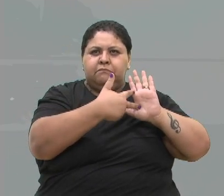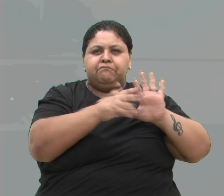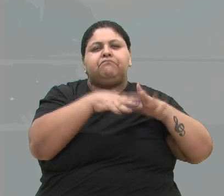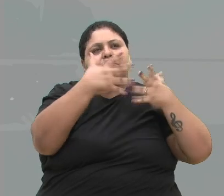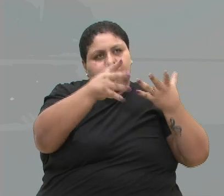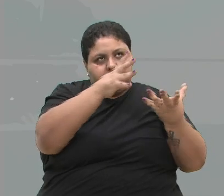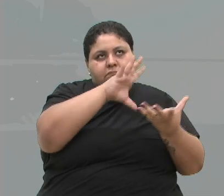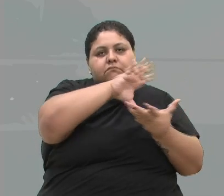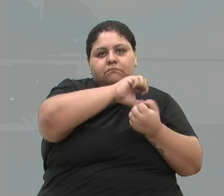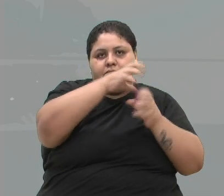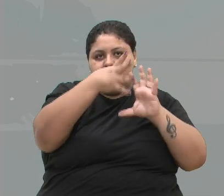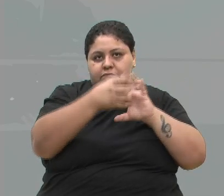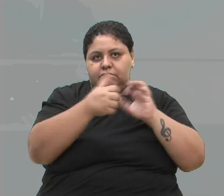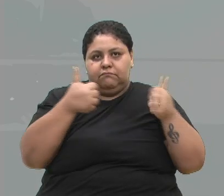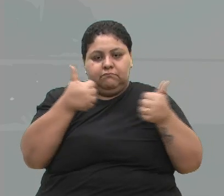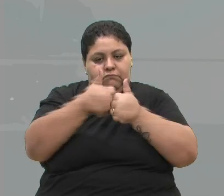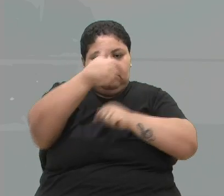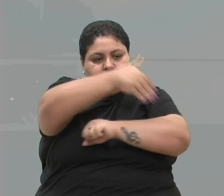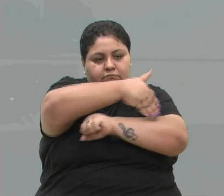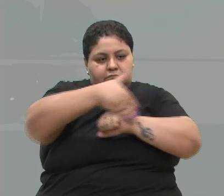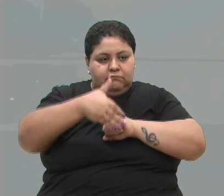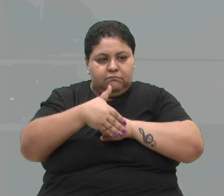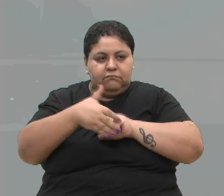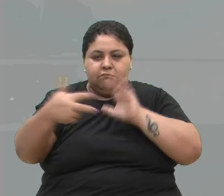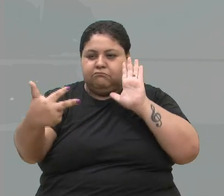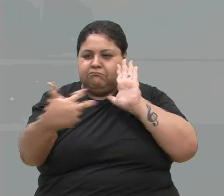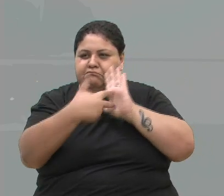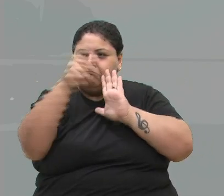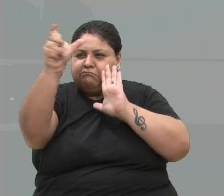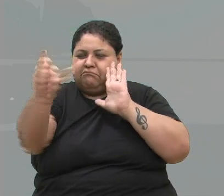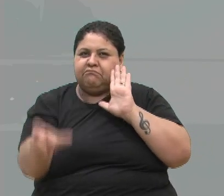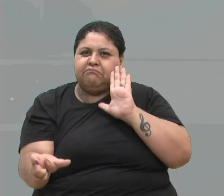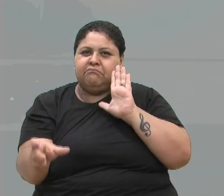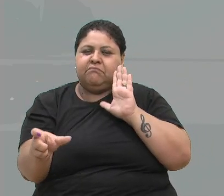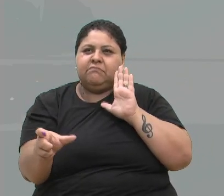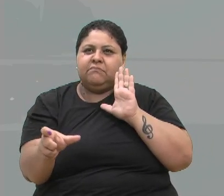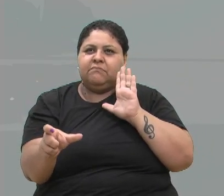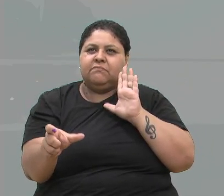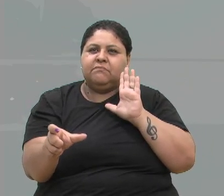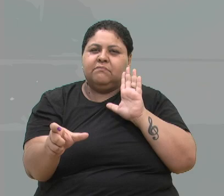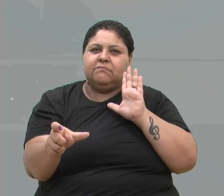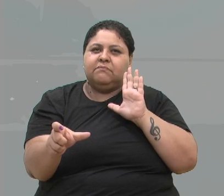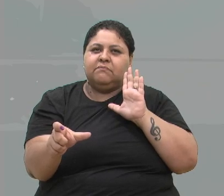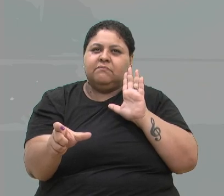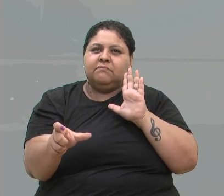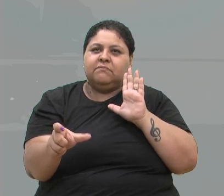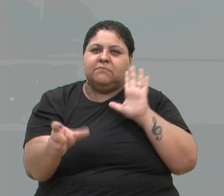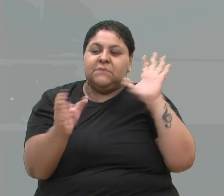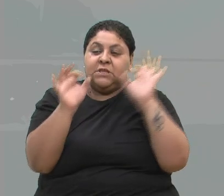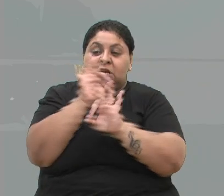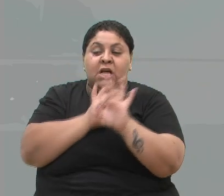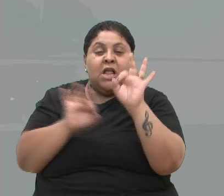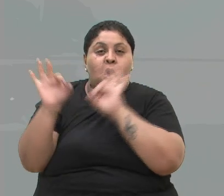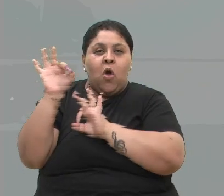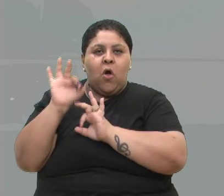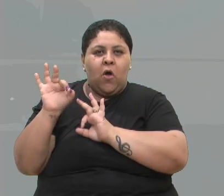artesanato que fica na rua ali, atrai muito também pessoas, devido da revitalização